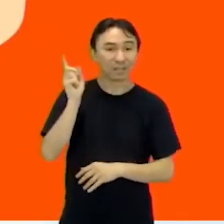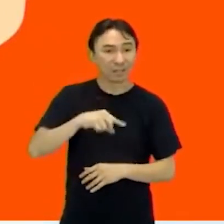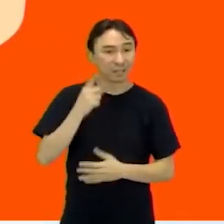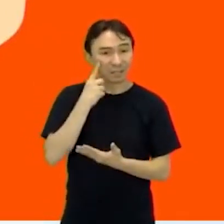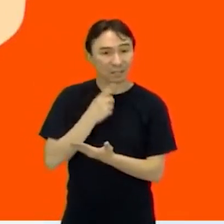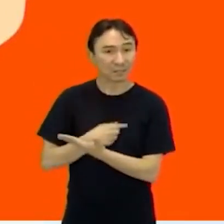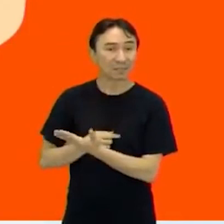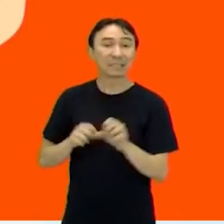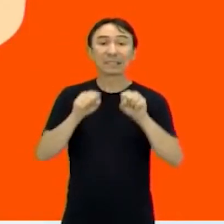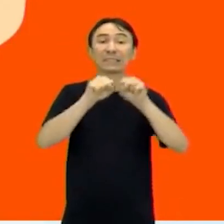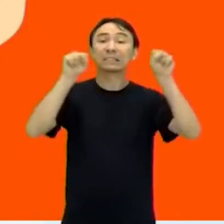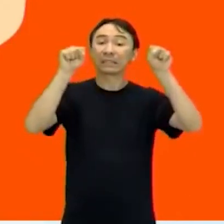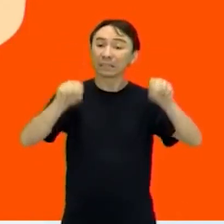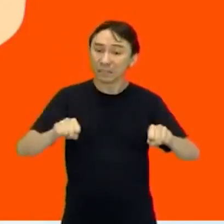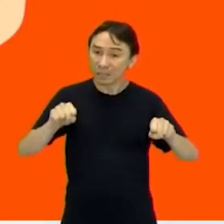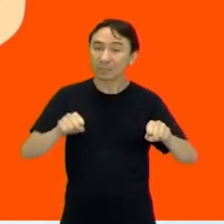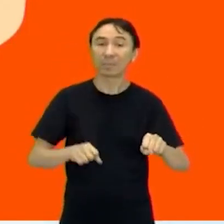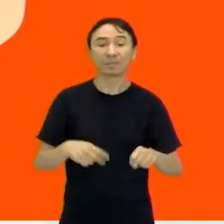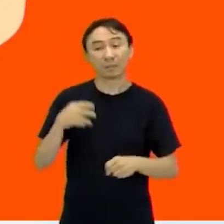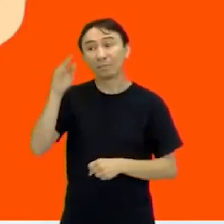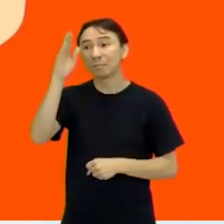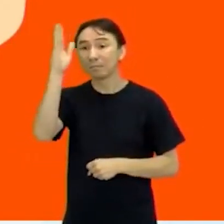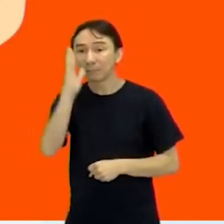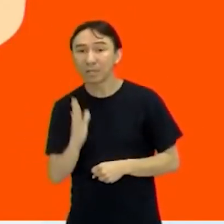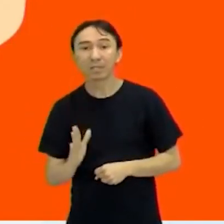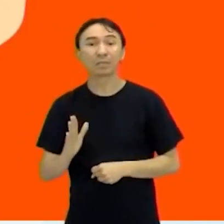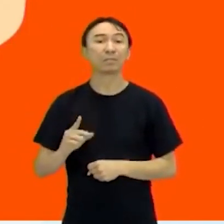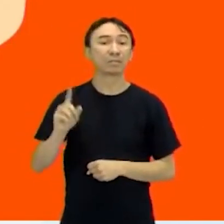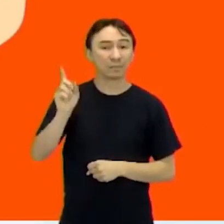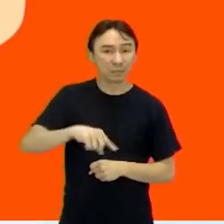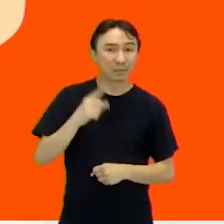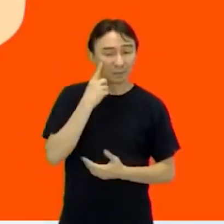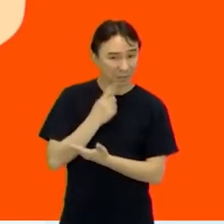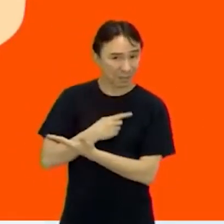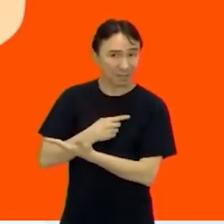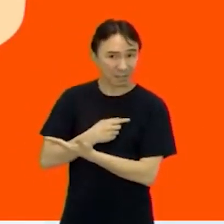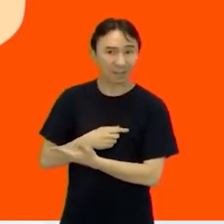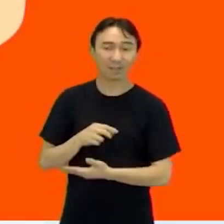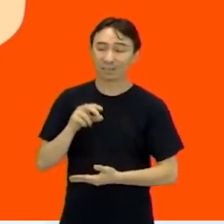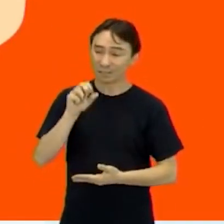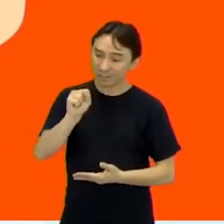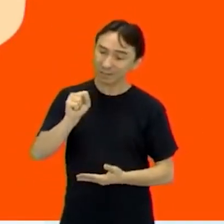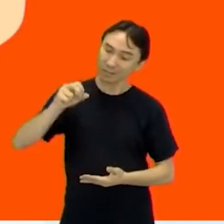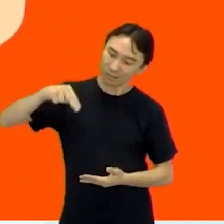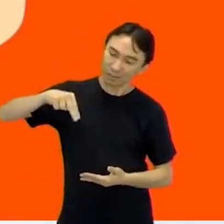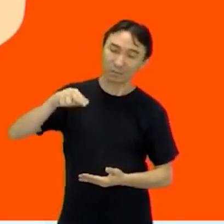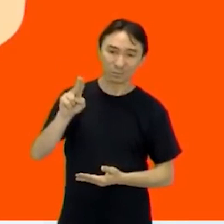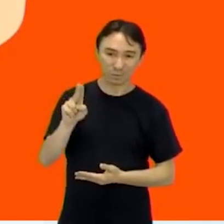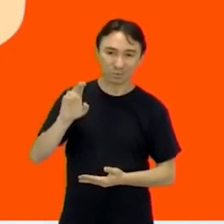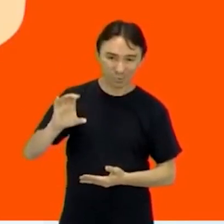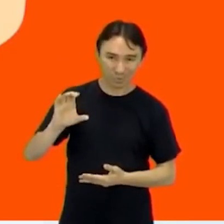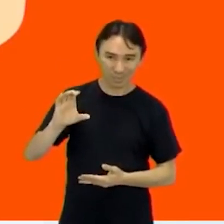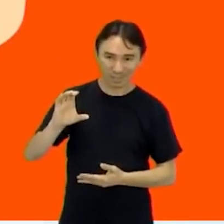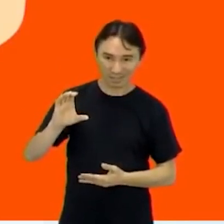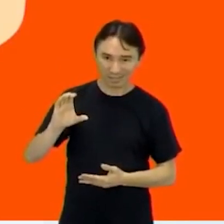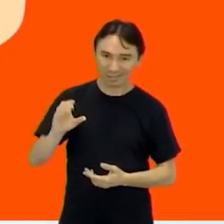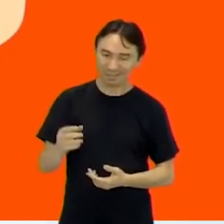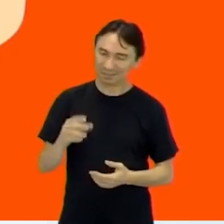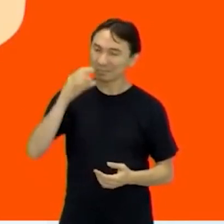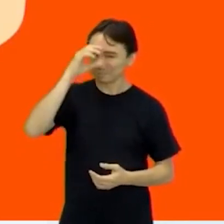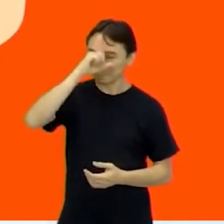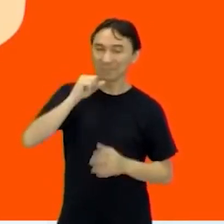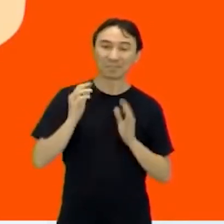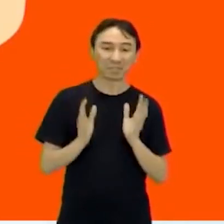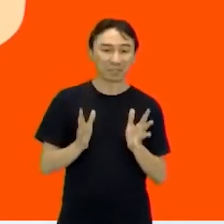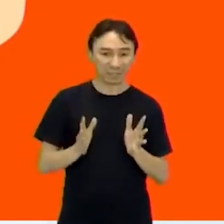Nacional de Unidades de Conservação, o famoso SNUC, que a gente viu aí, né, lembrando vocês que nós vamos ter